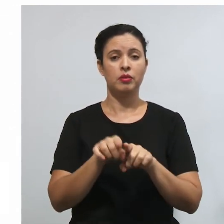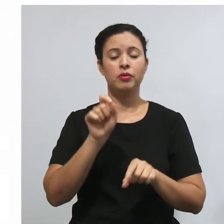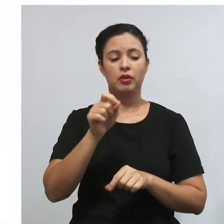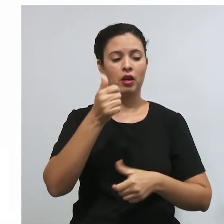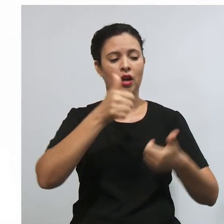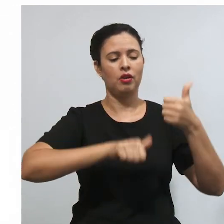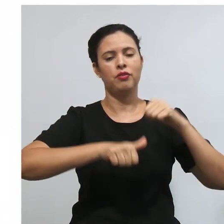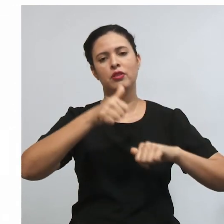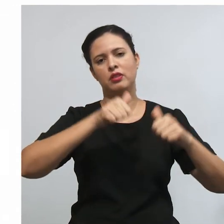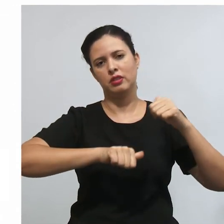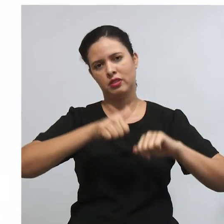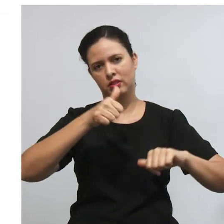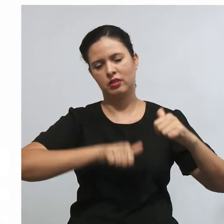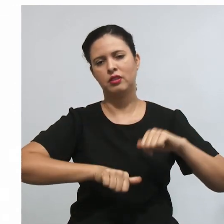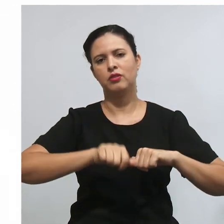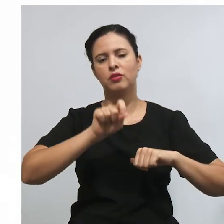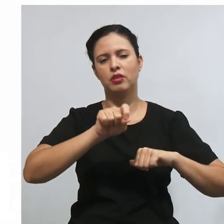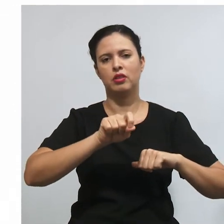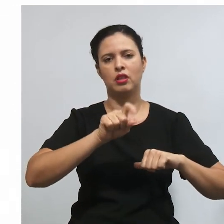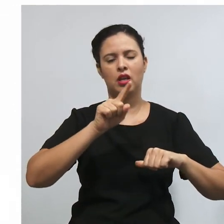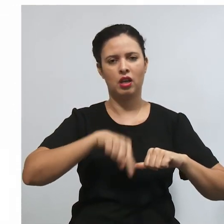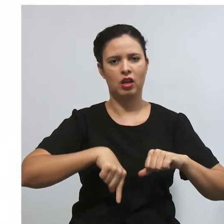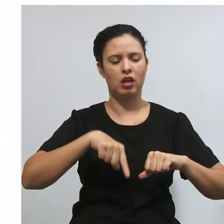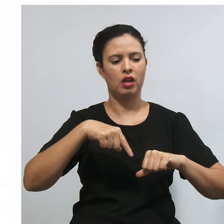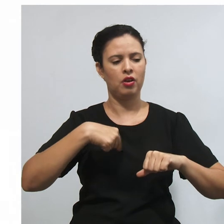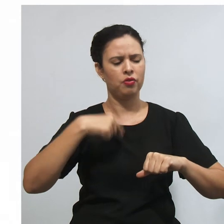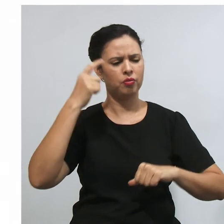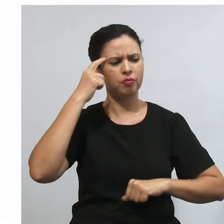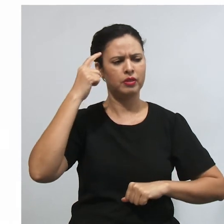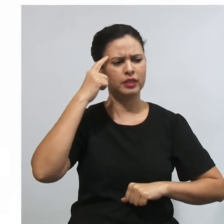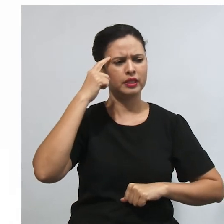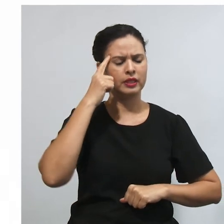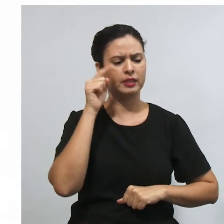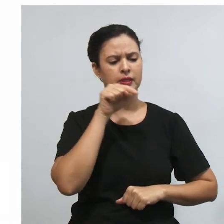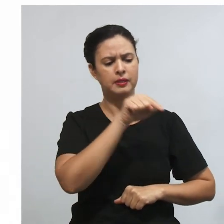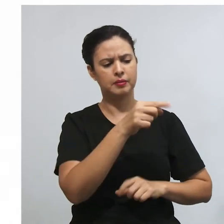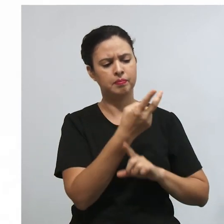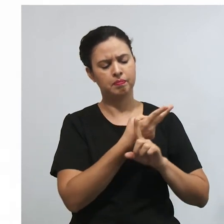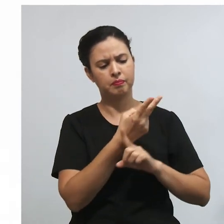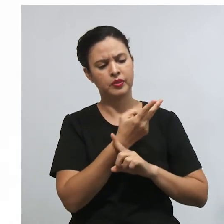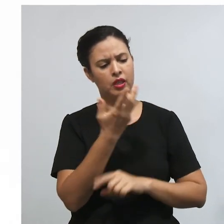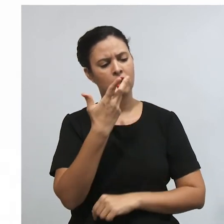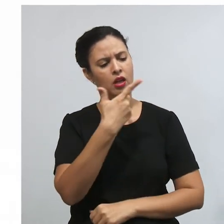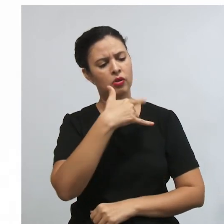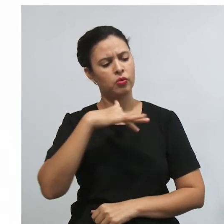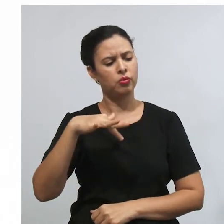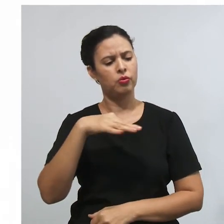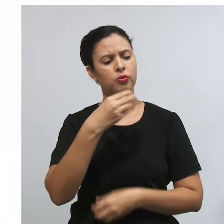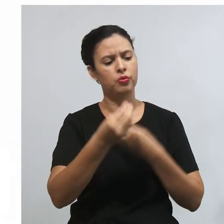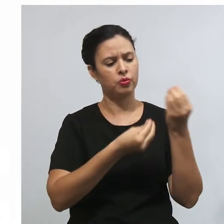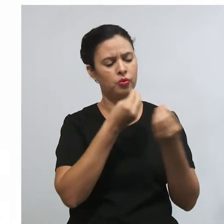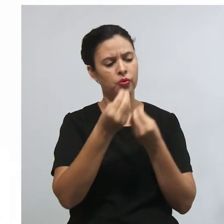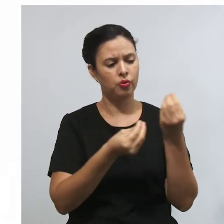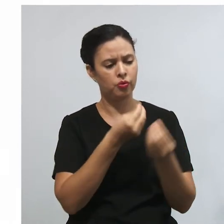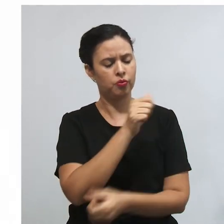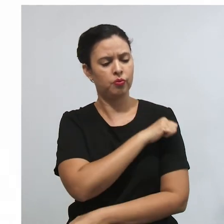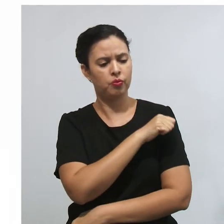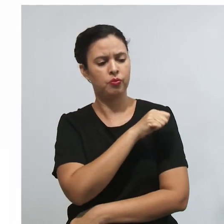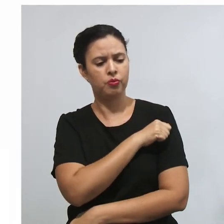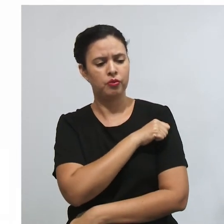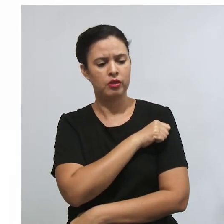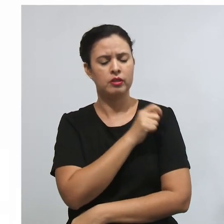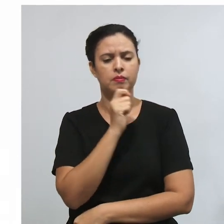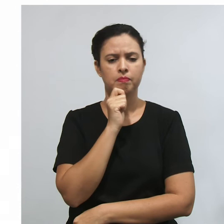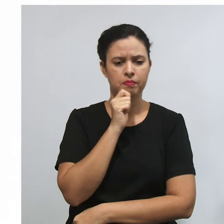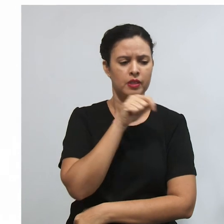a avaliação, que é o momento da ação, reflexão, o momento em que você vai buscar ter uma ação, uma reflexão em